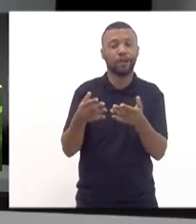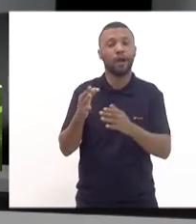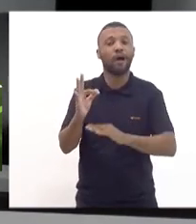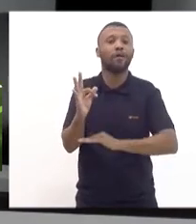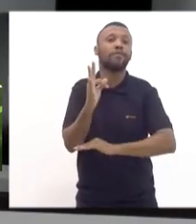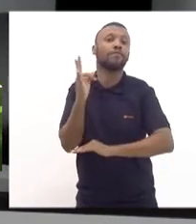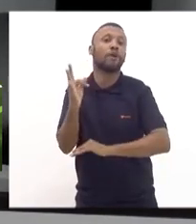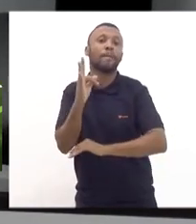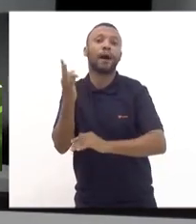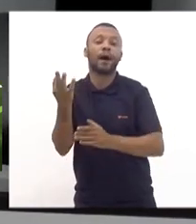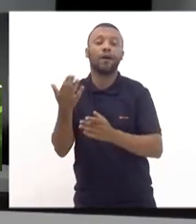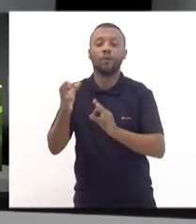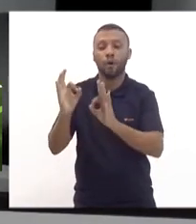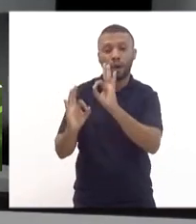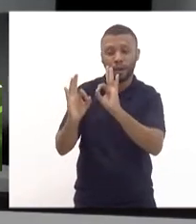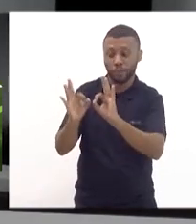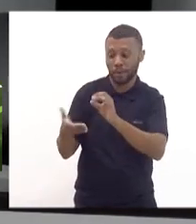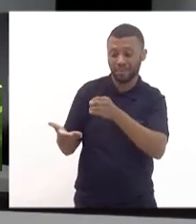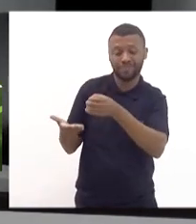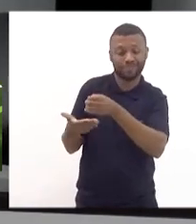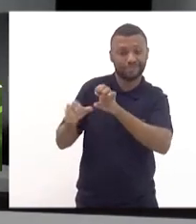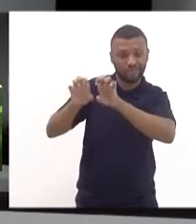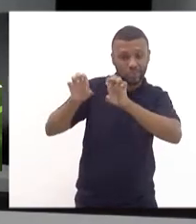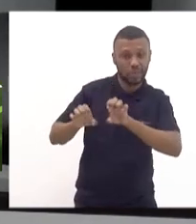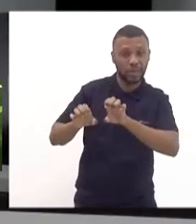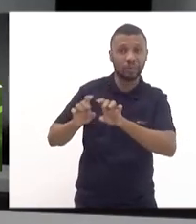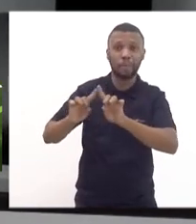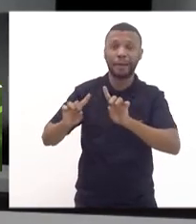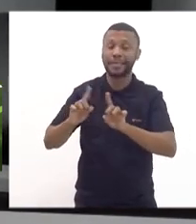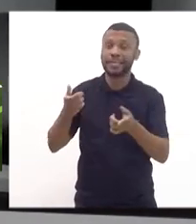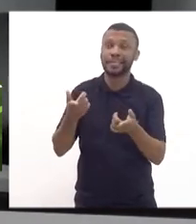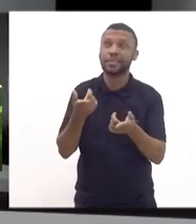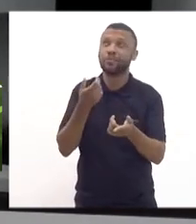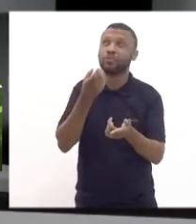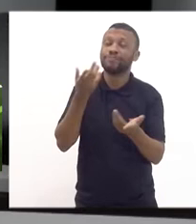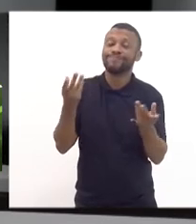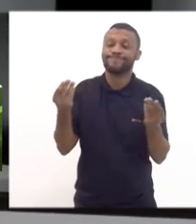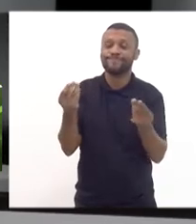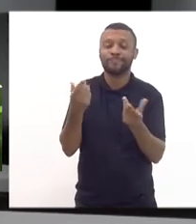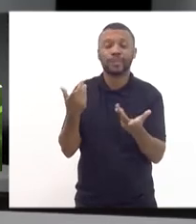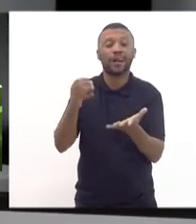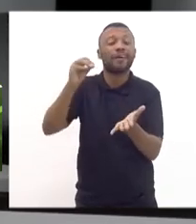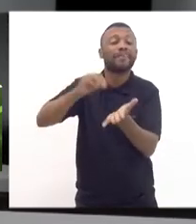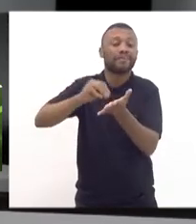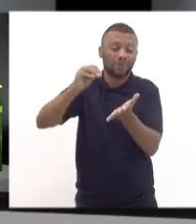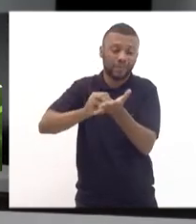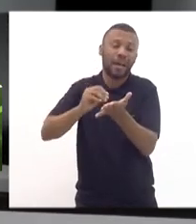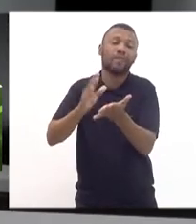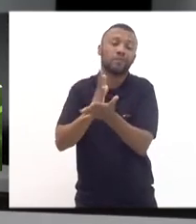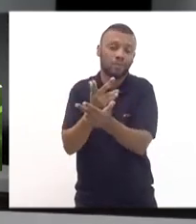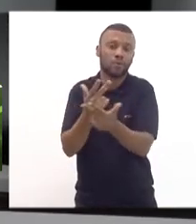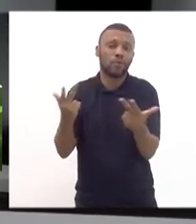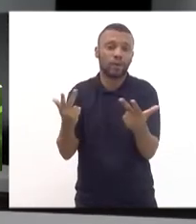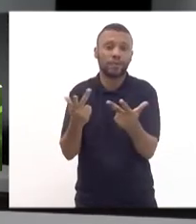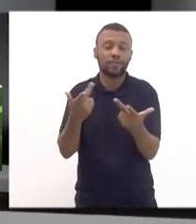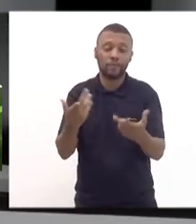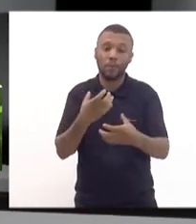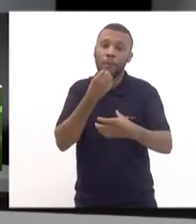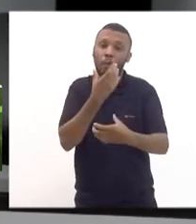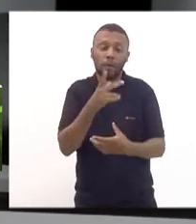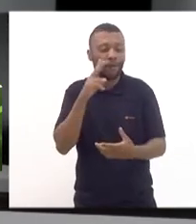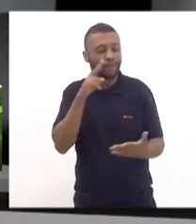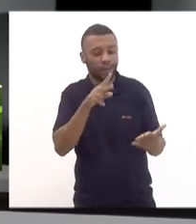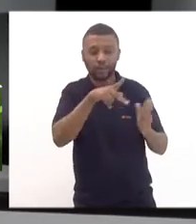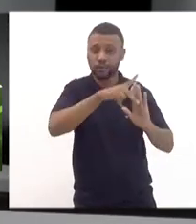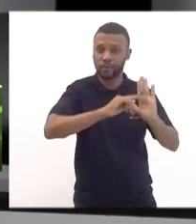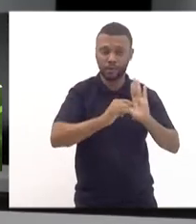que não era efetivo. Por isso me causou bastante alegria ver o termo efetividade ali, porque